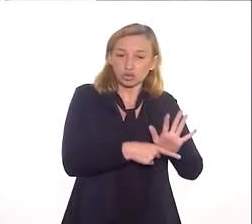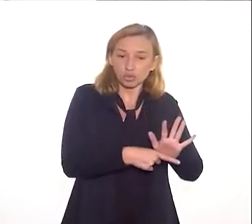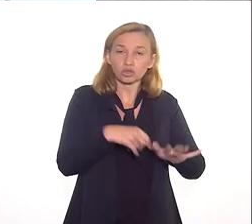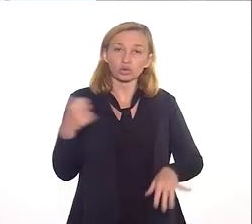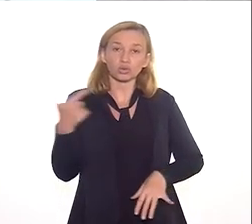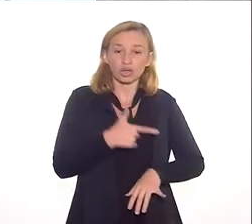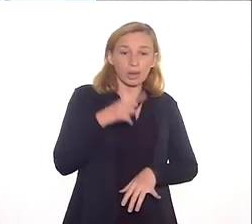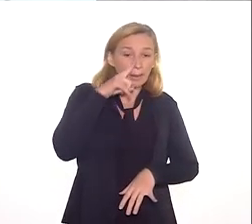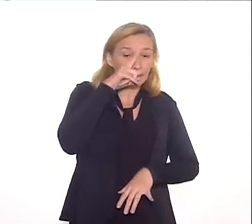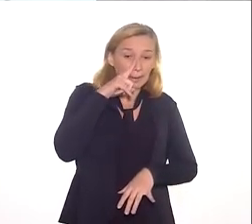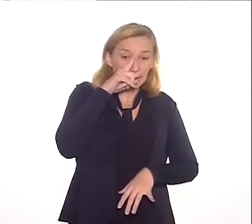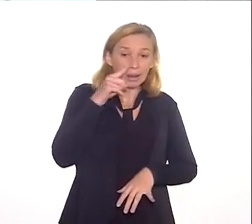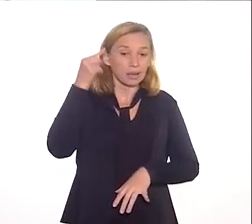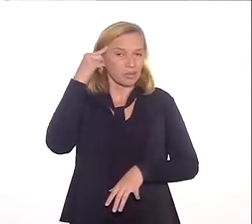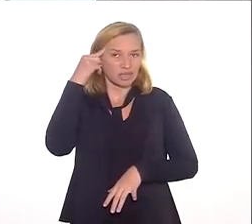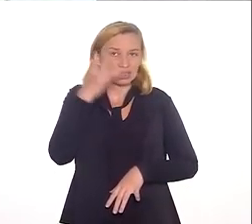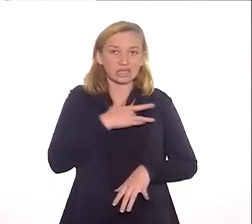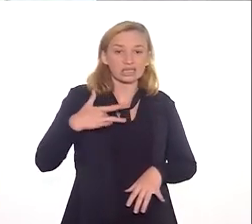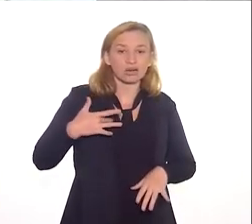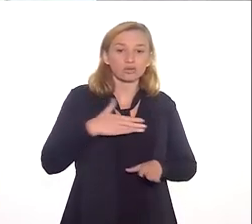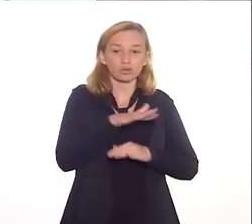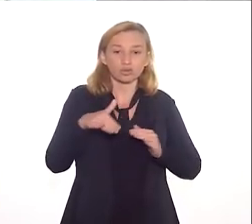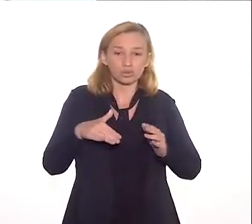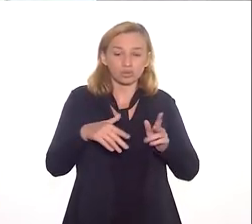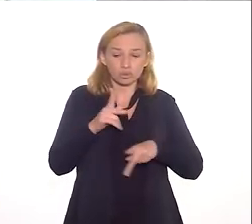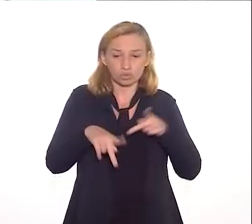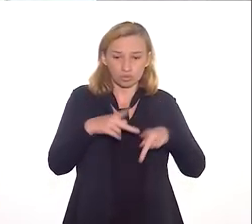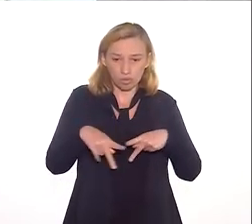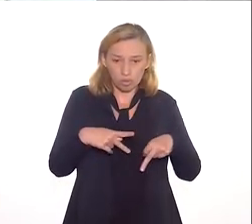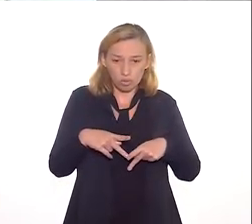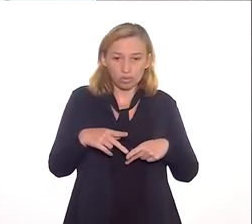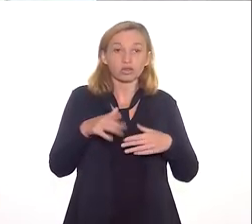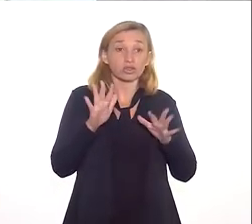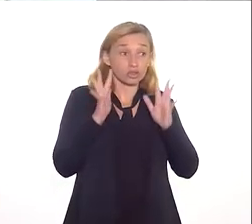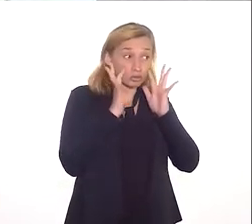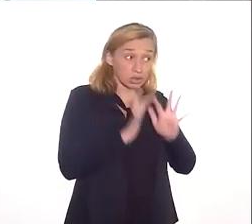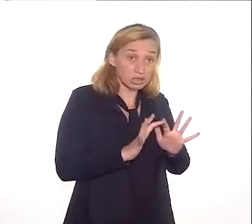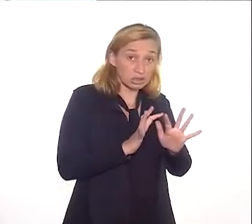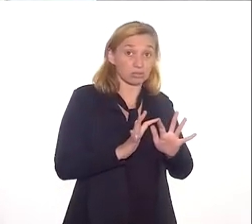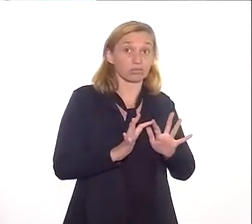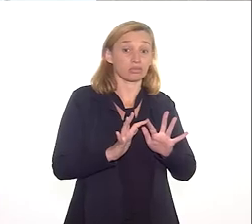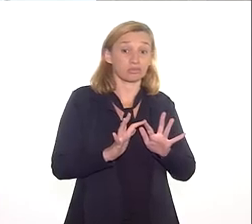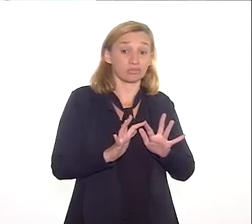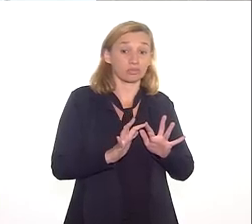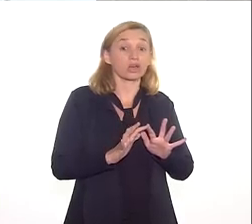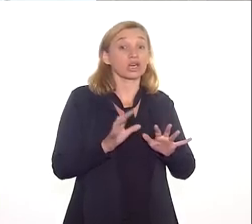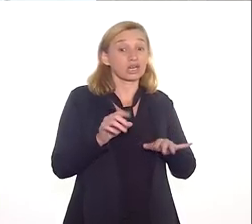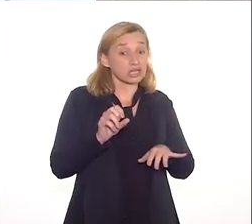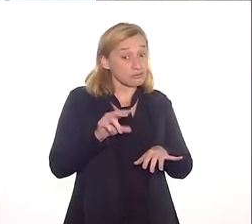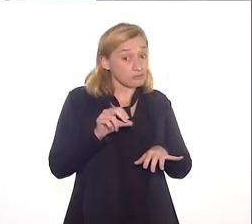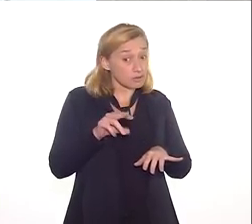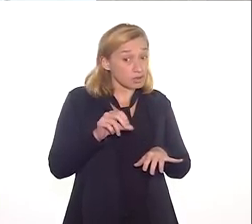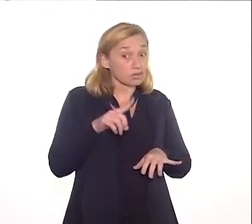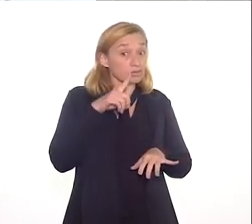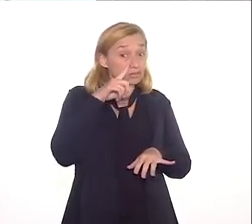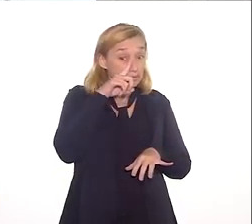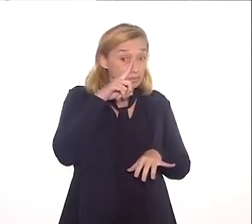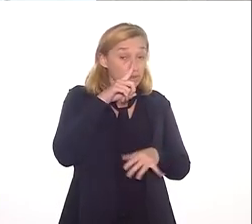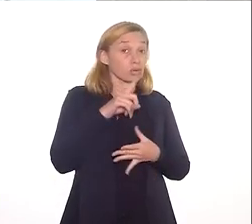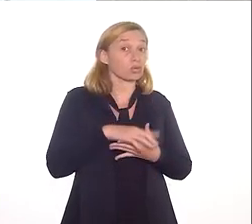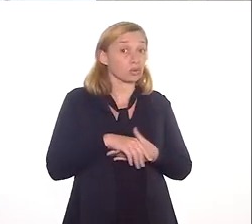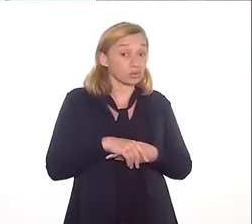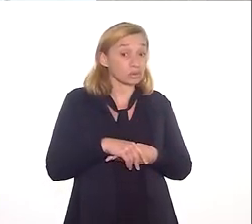mais benefício do que risco, pensando na saúde da população, dentro daquilo que eu chamei a atenção. Esse vírus, ele